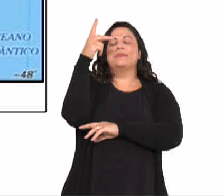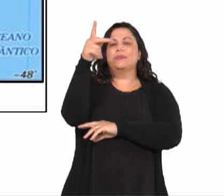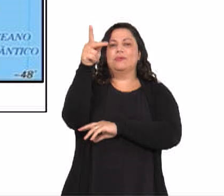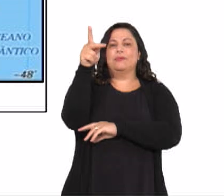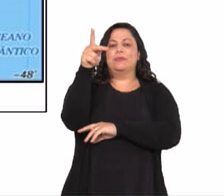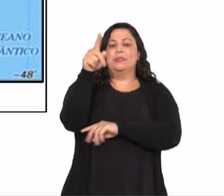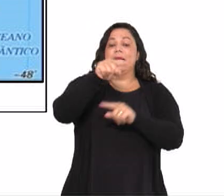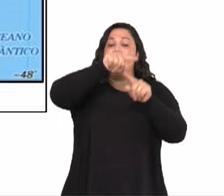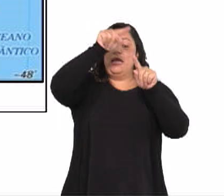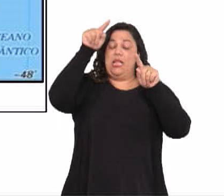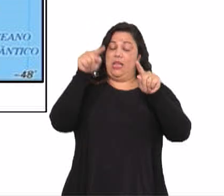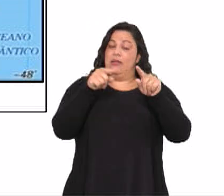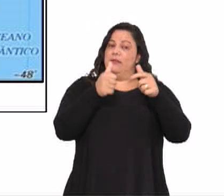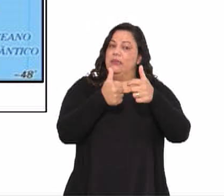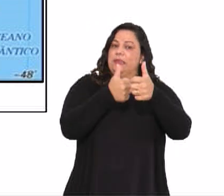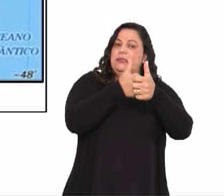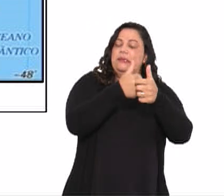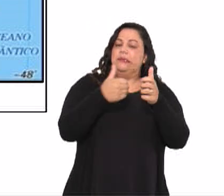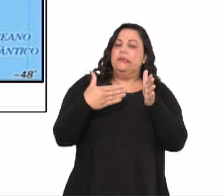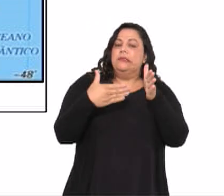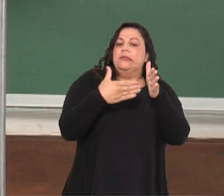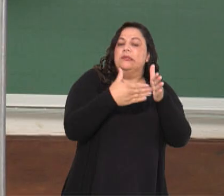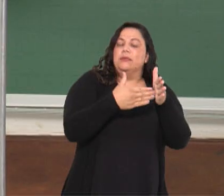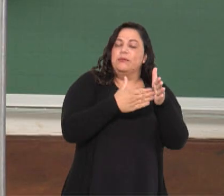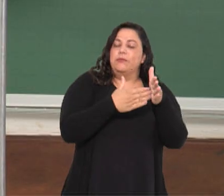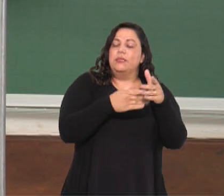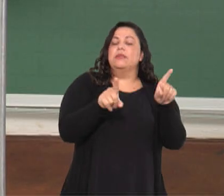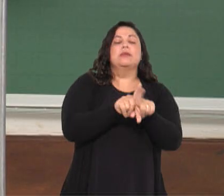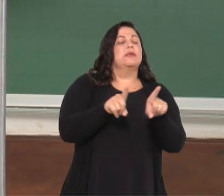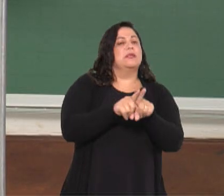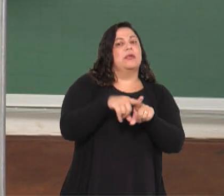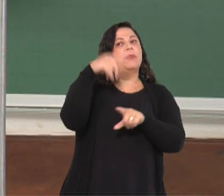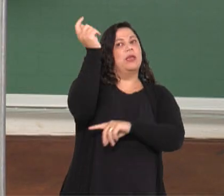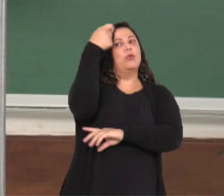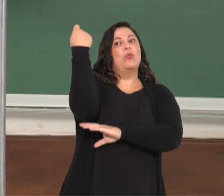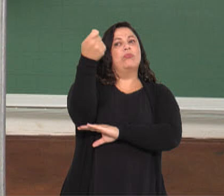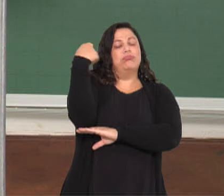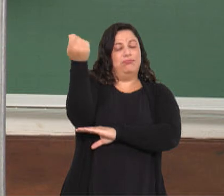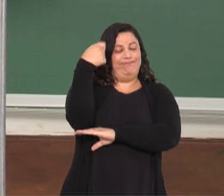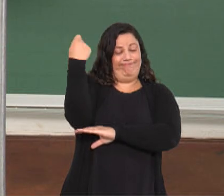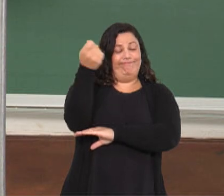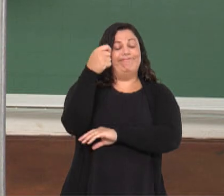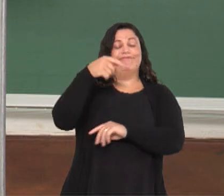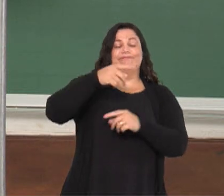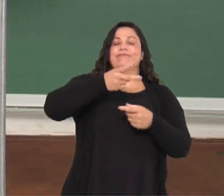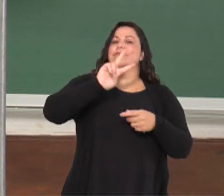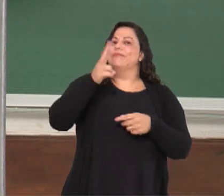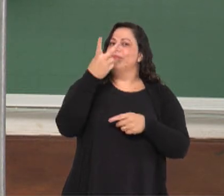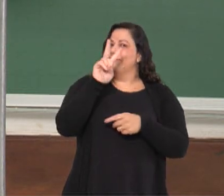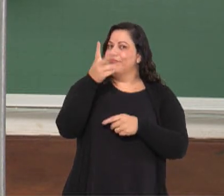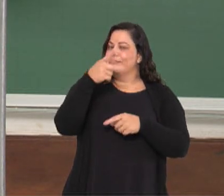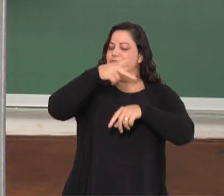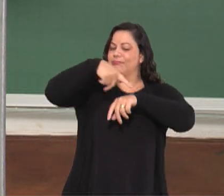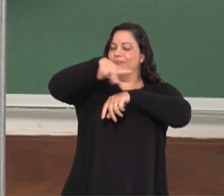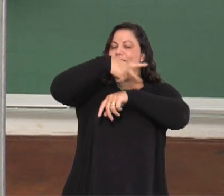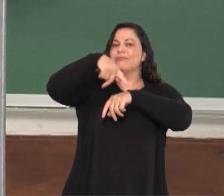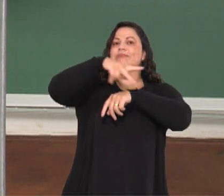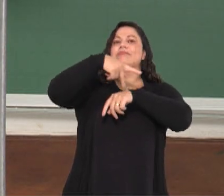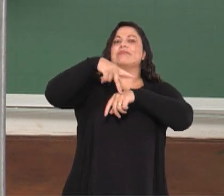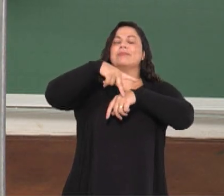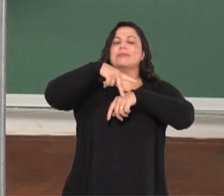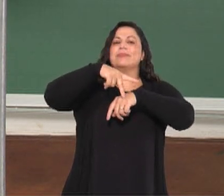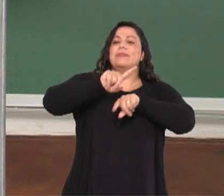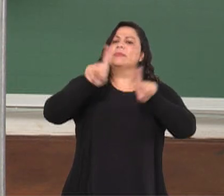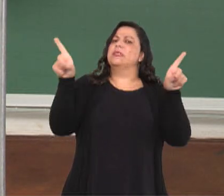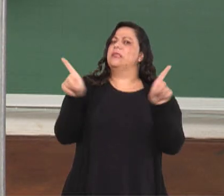a Argentina. Então, o estado do Paraná faz divisa aí com 2 países, né? E também aqui embaixo nós temos o